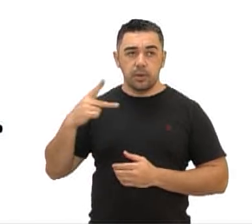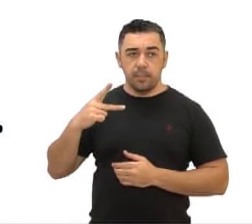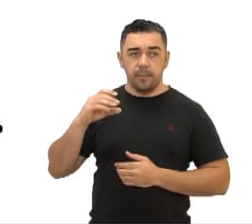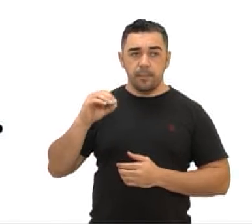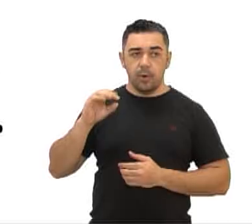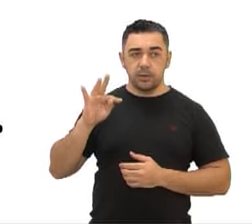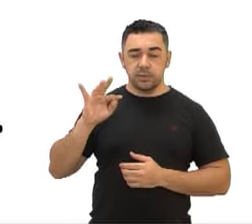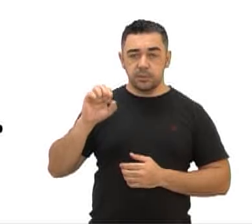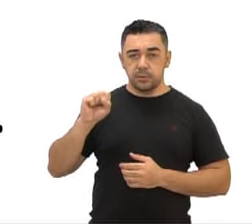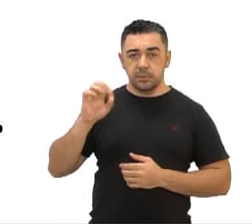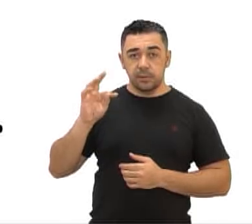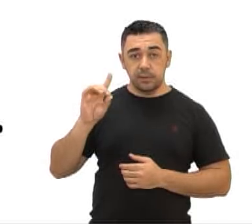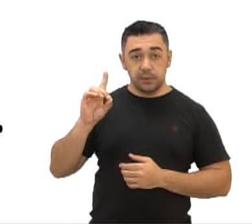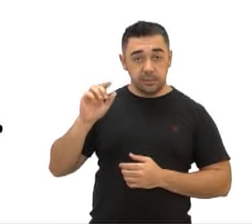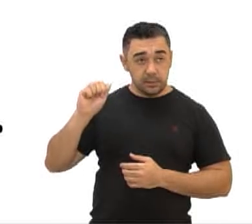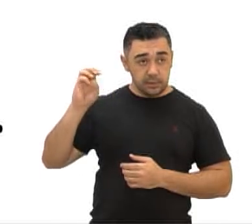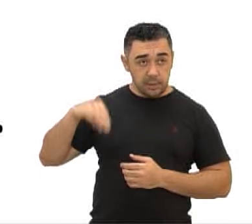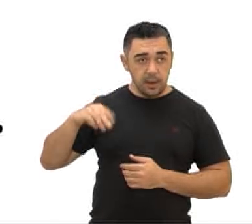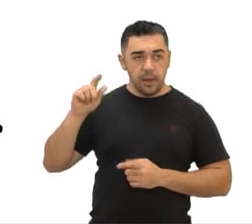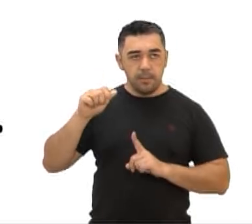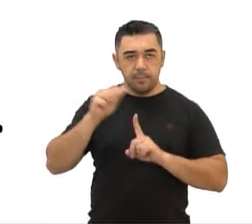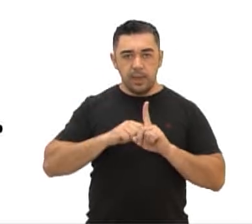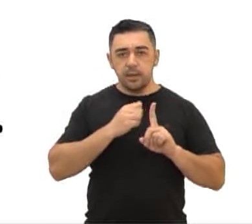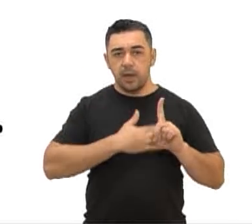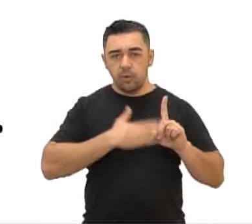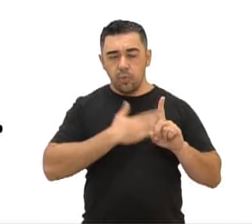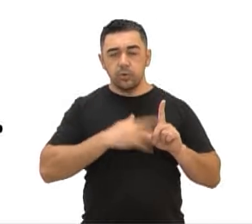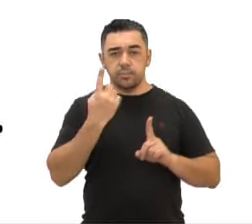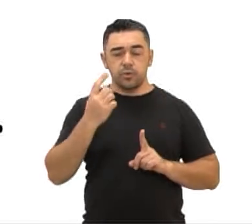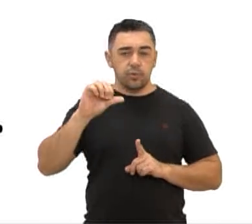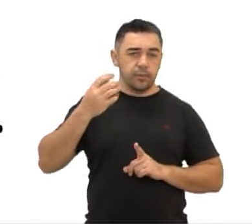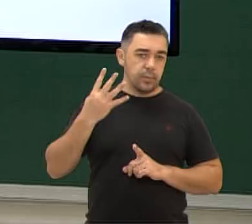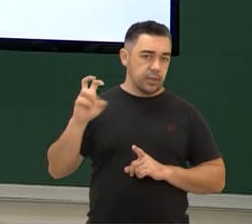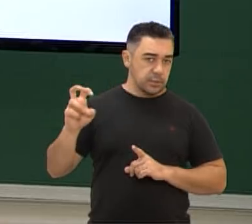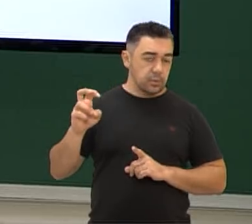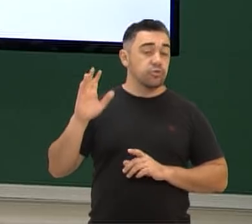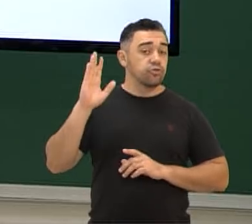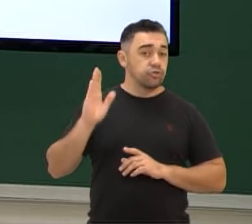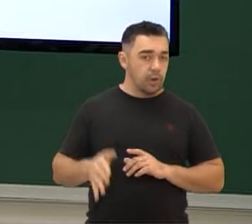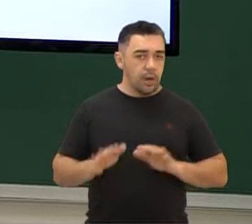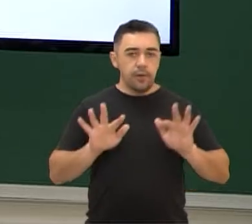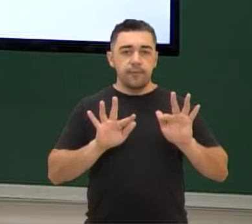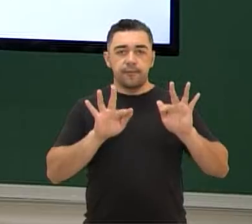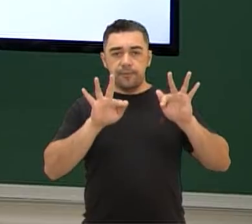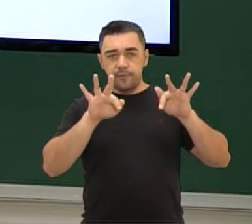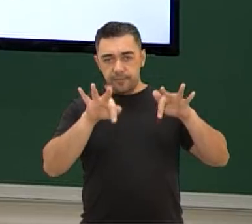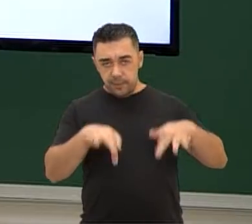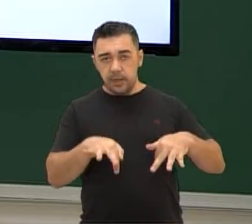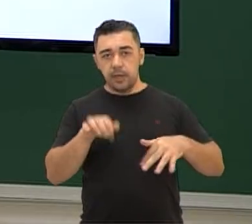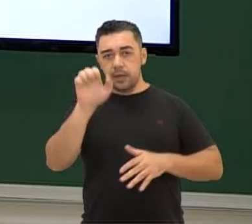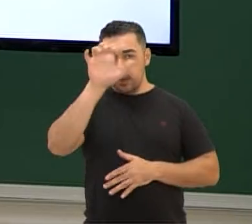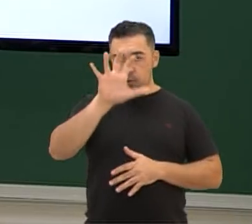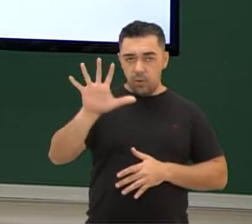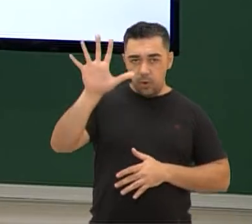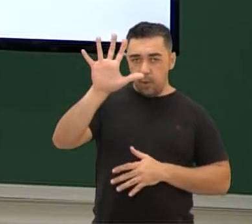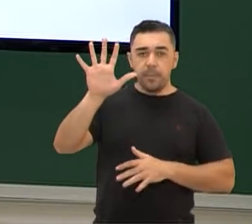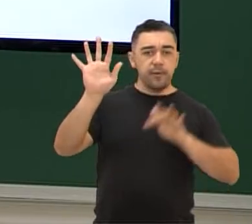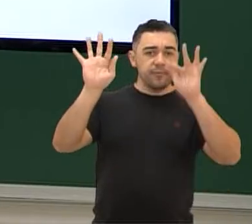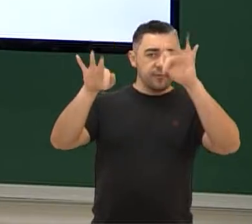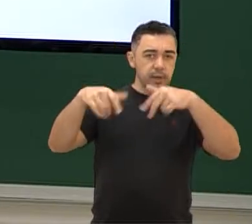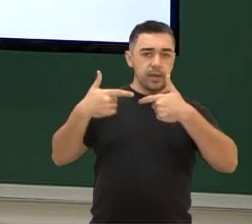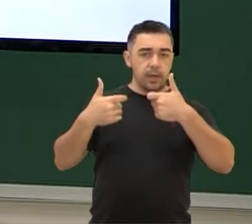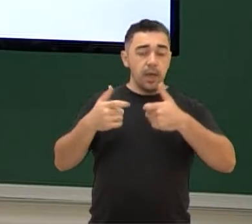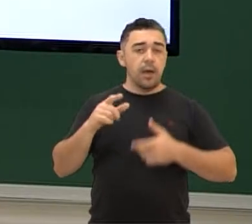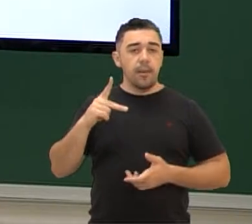Essa realizada e terminada em agosto de 1945, já com a guerra na Europa terminada.